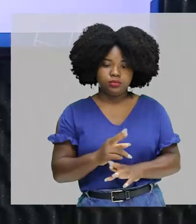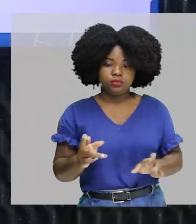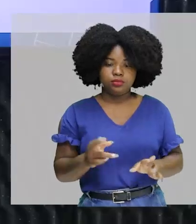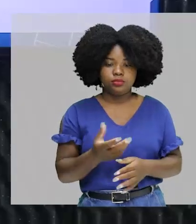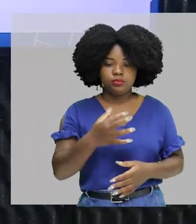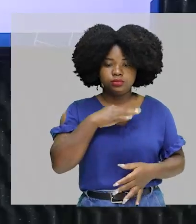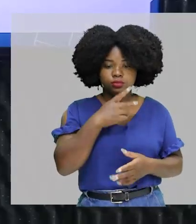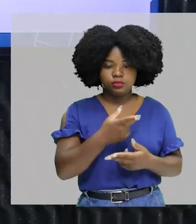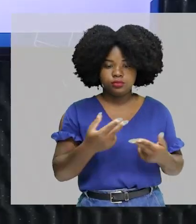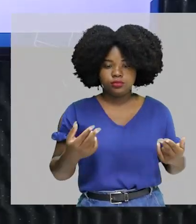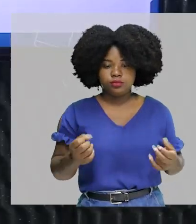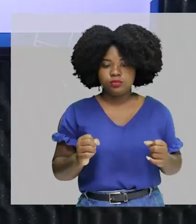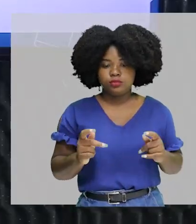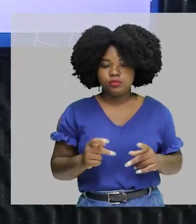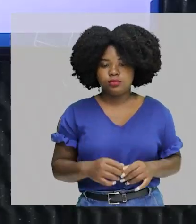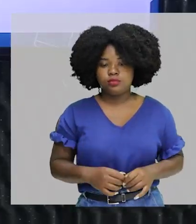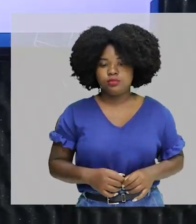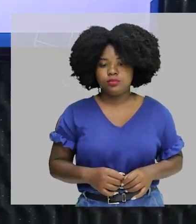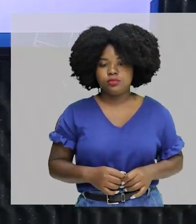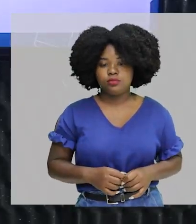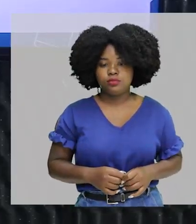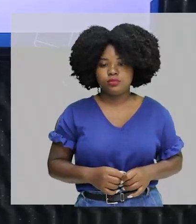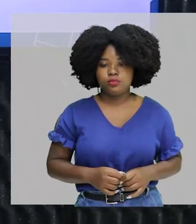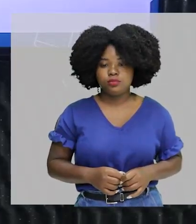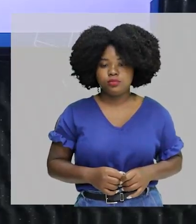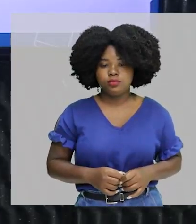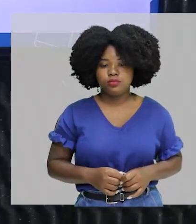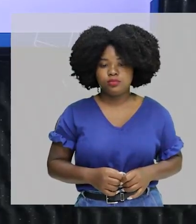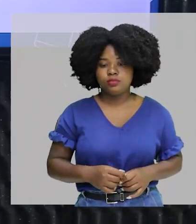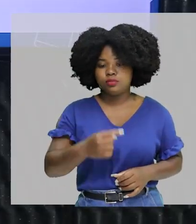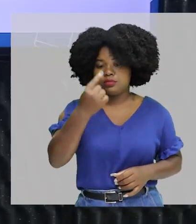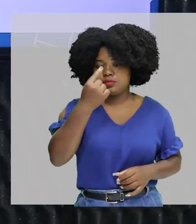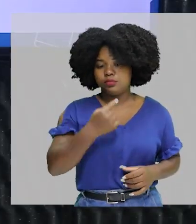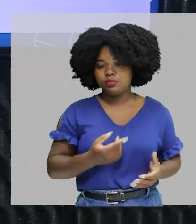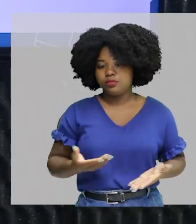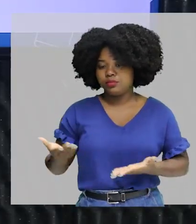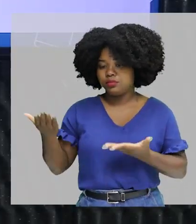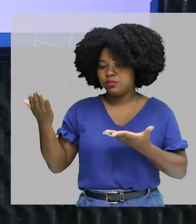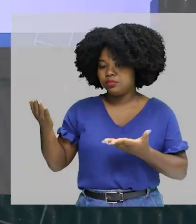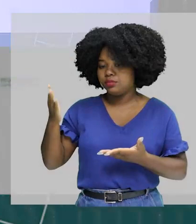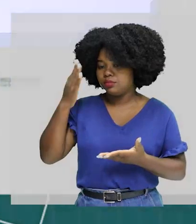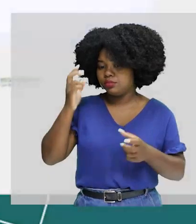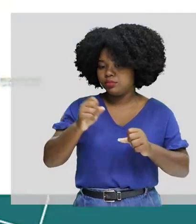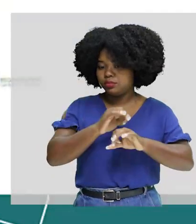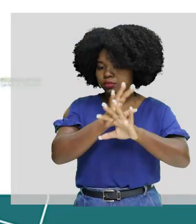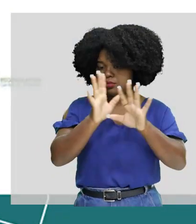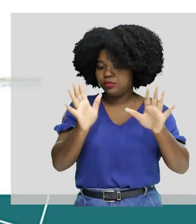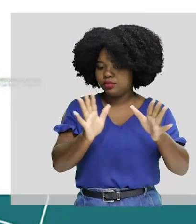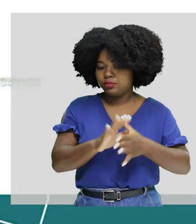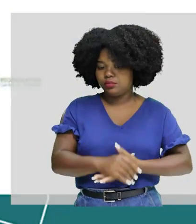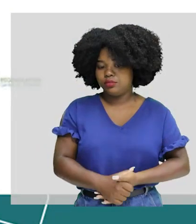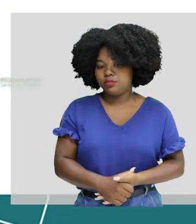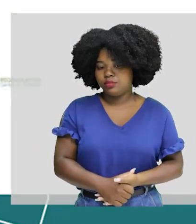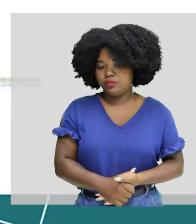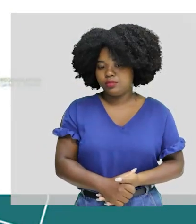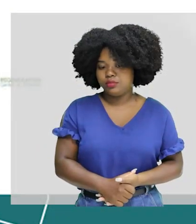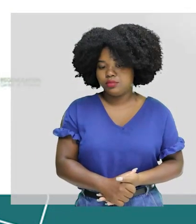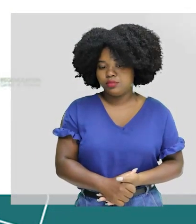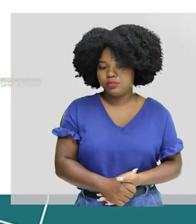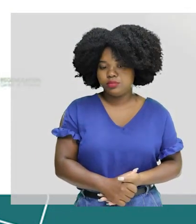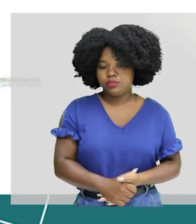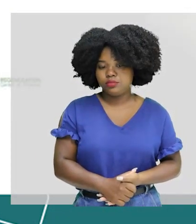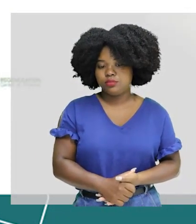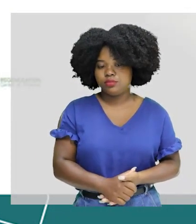os animais cordados, tá certo? Olha aqui, ó, só para vocês entenderem. Durante o processo